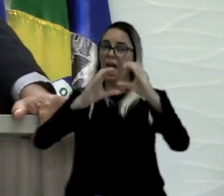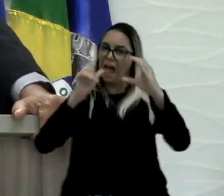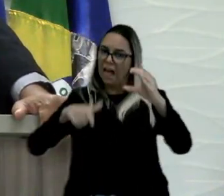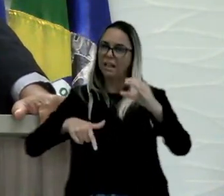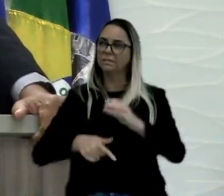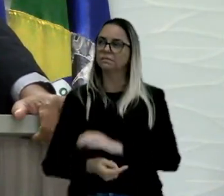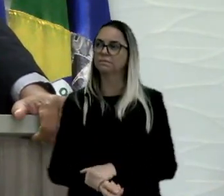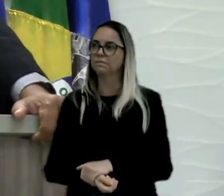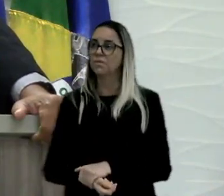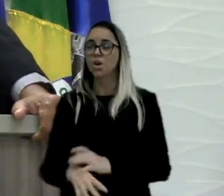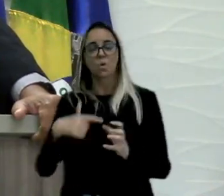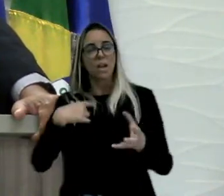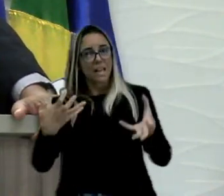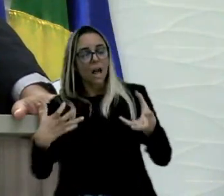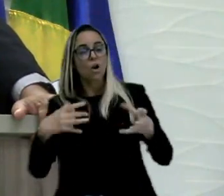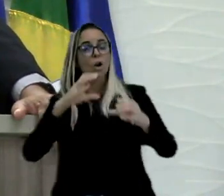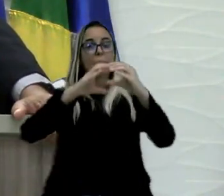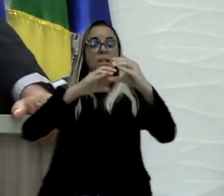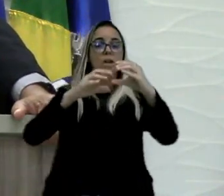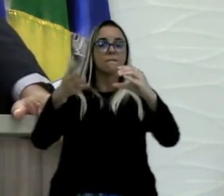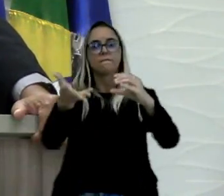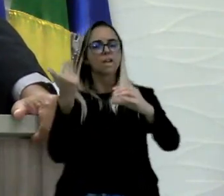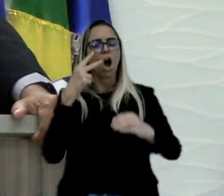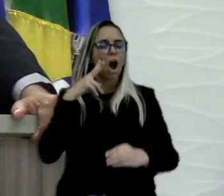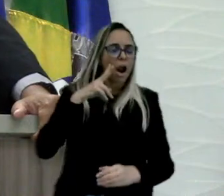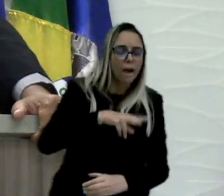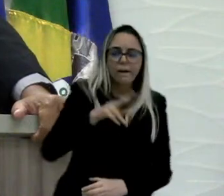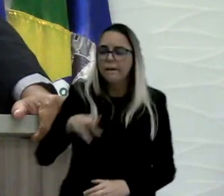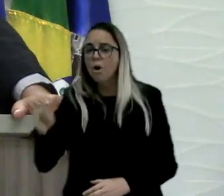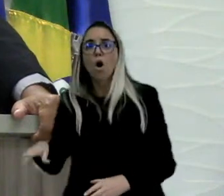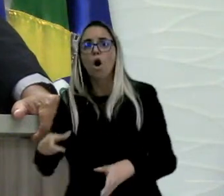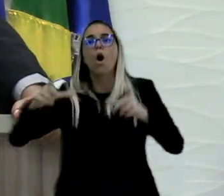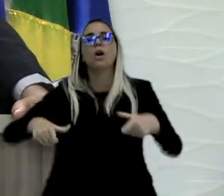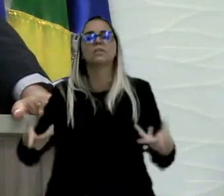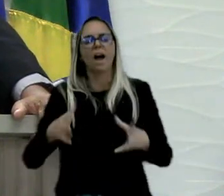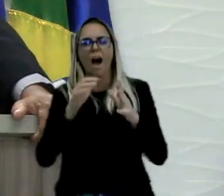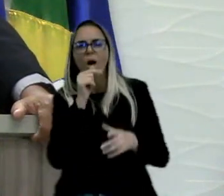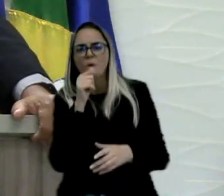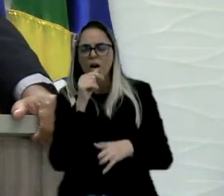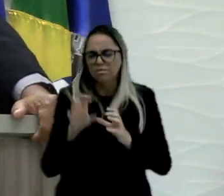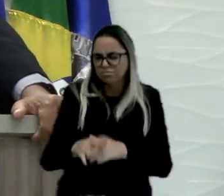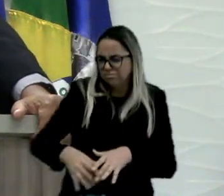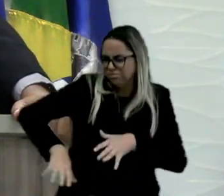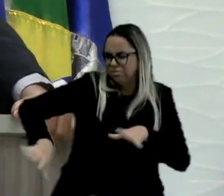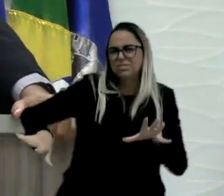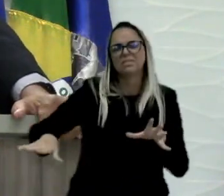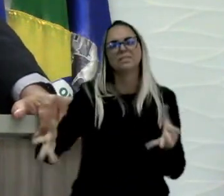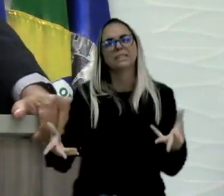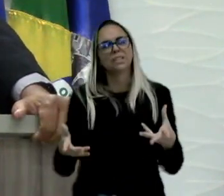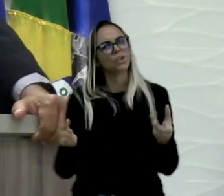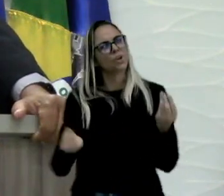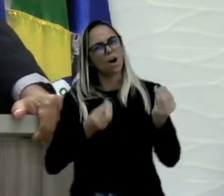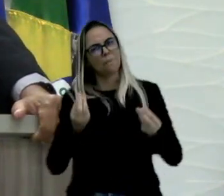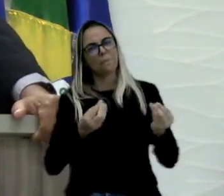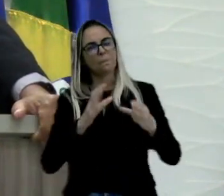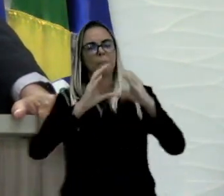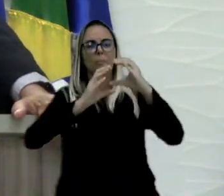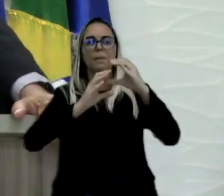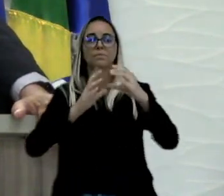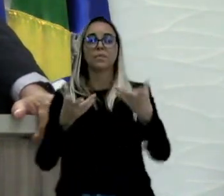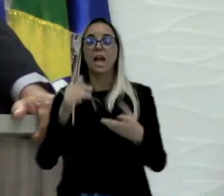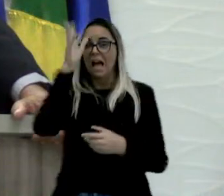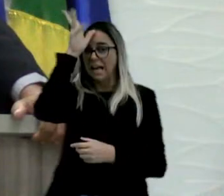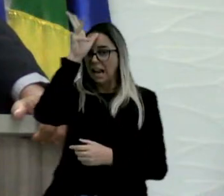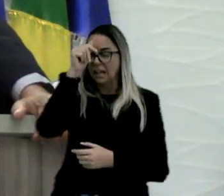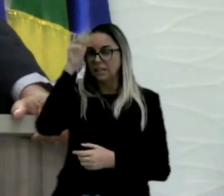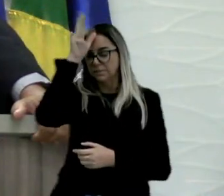Cesa viesse olhar onde é que tá ficando essa água no meio do caminho que enquanto aqui ca as galinas